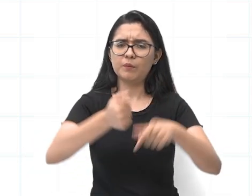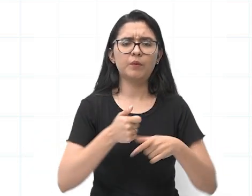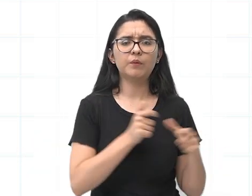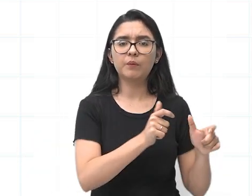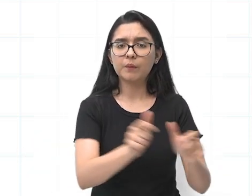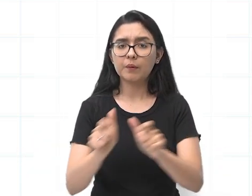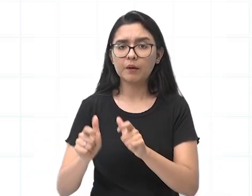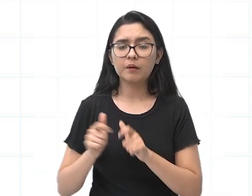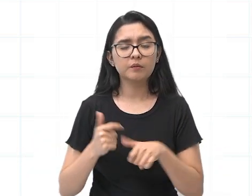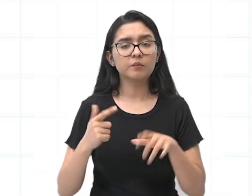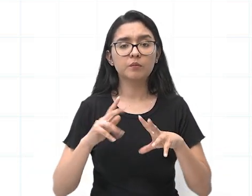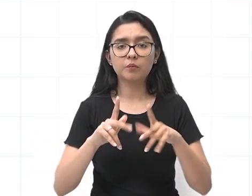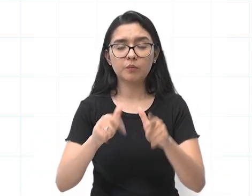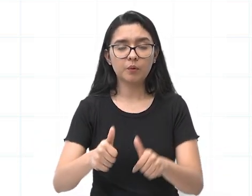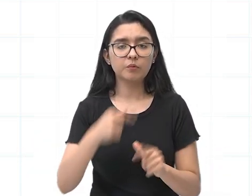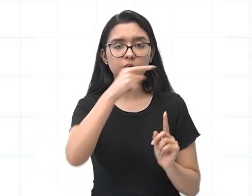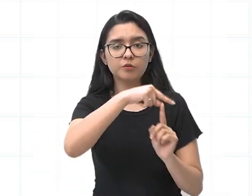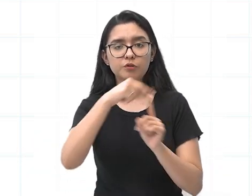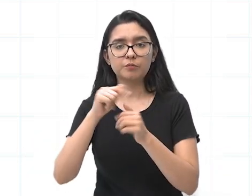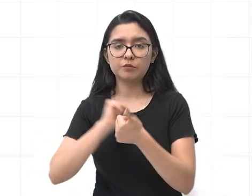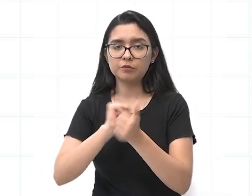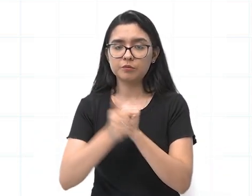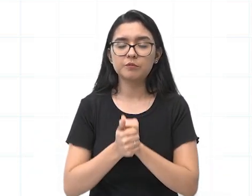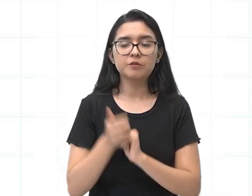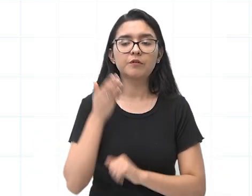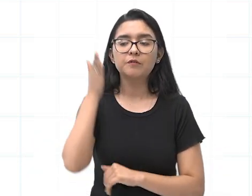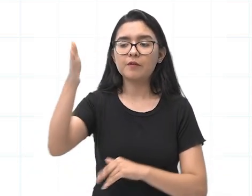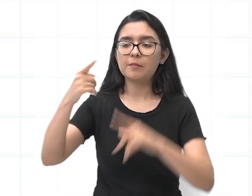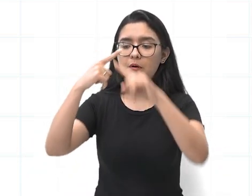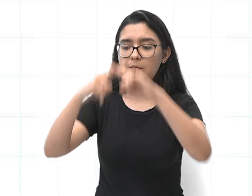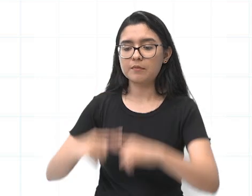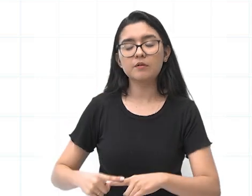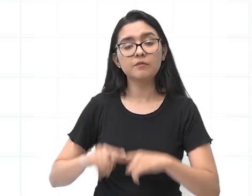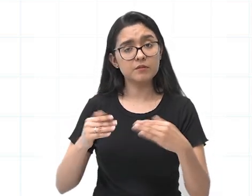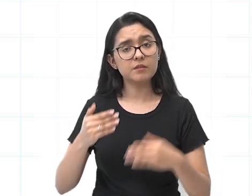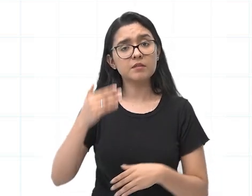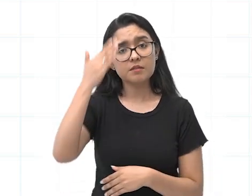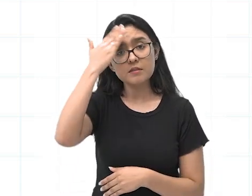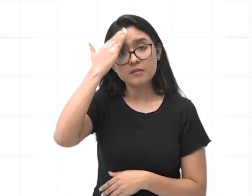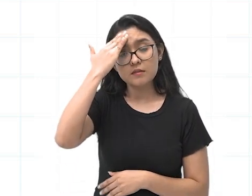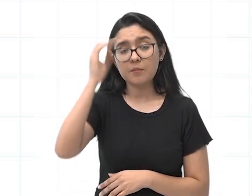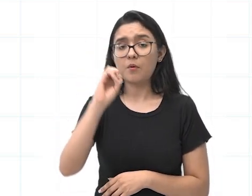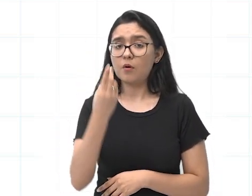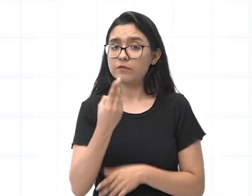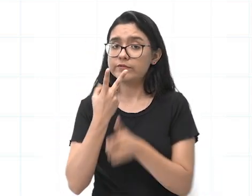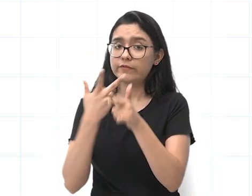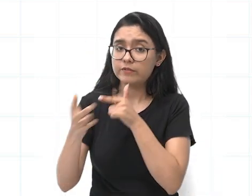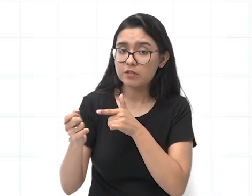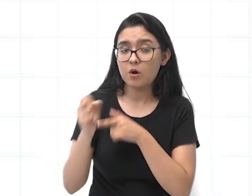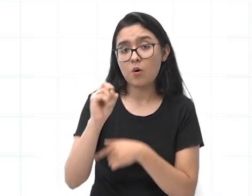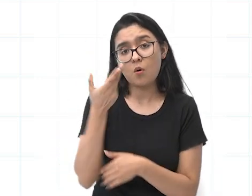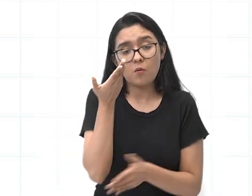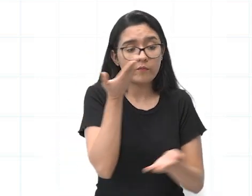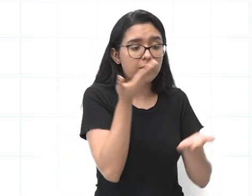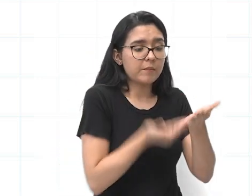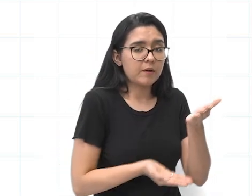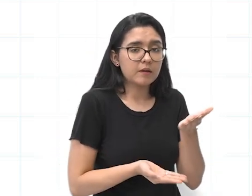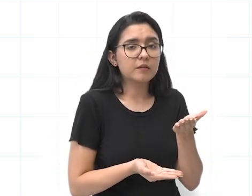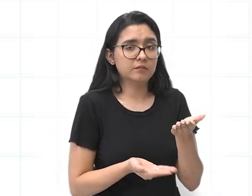né? Ele tem que fazer a pedra deslizar até o alvo. E se por um acaso ela desviar, ele tem ajuda aí